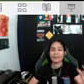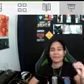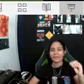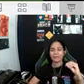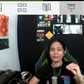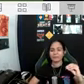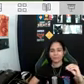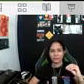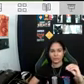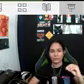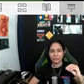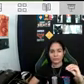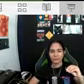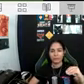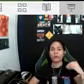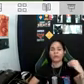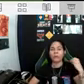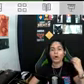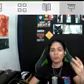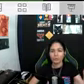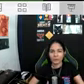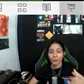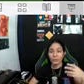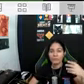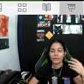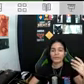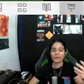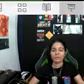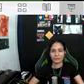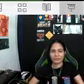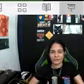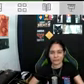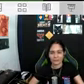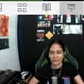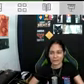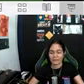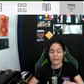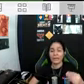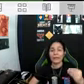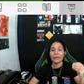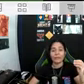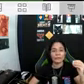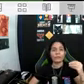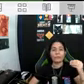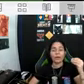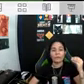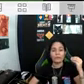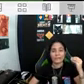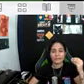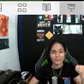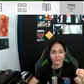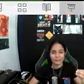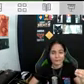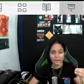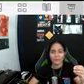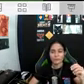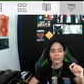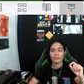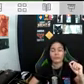isso vai depender de cada trabalho, certo? Qual o objetivo que vocês querem traçar? Então, vai